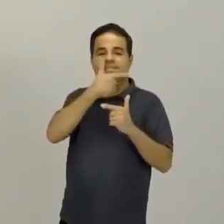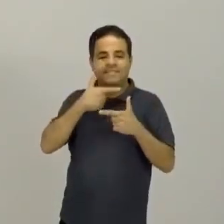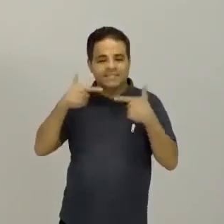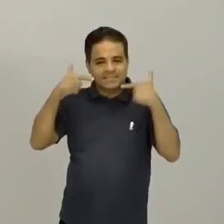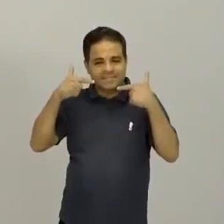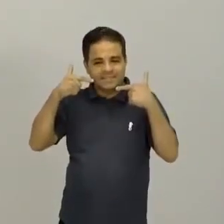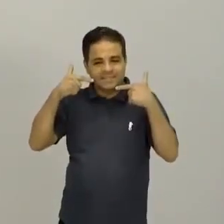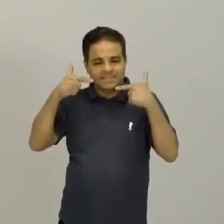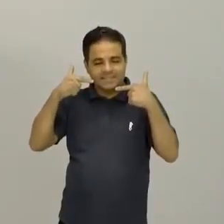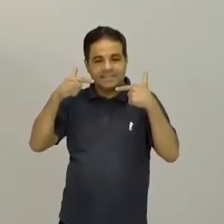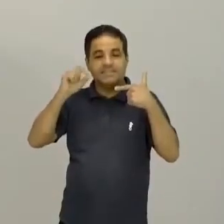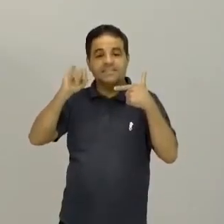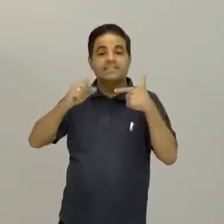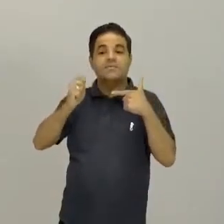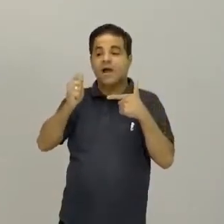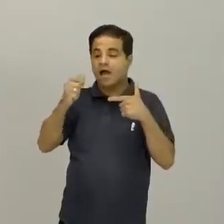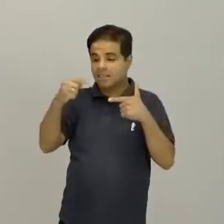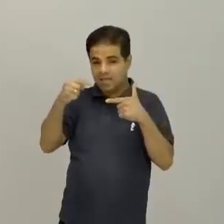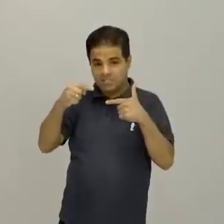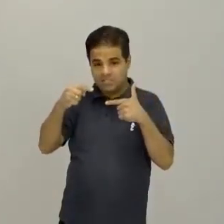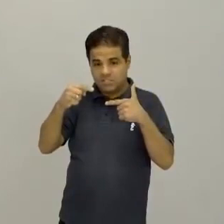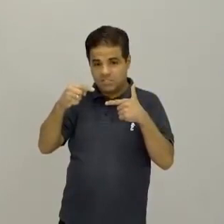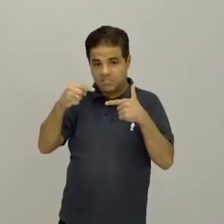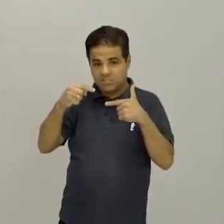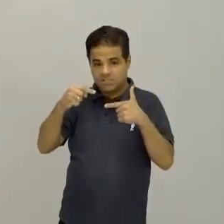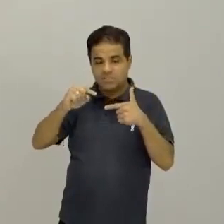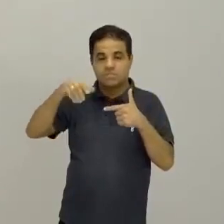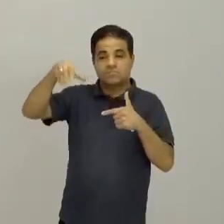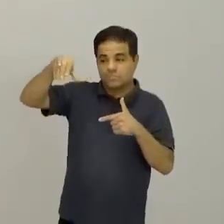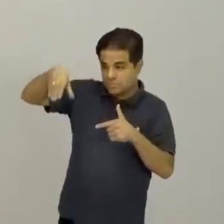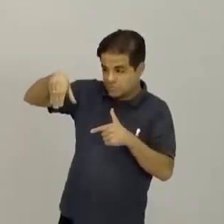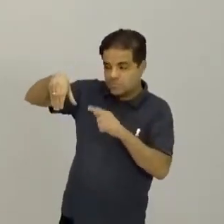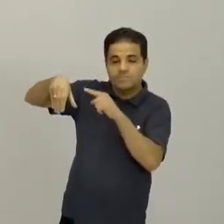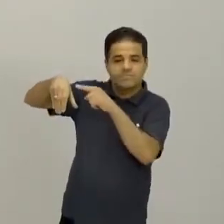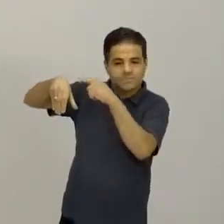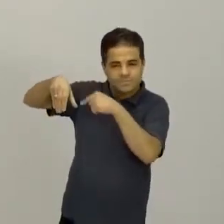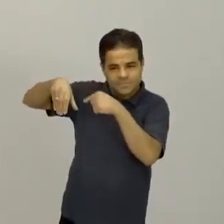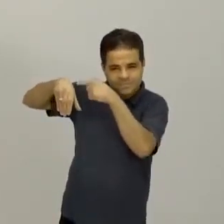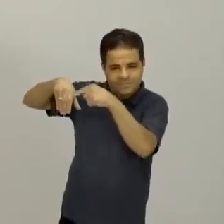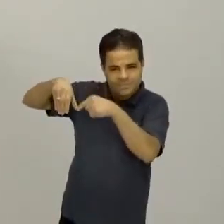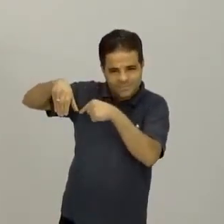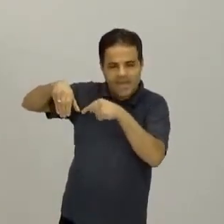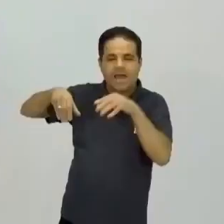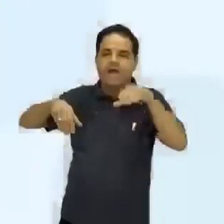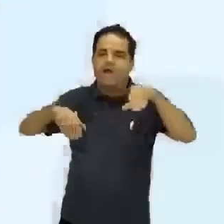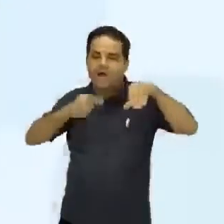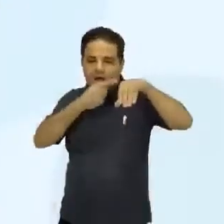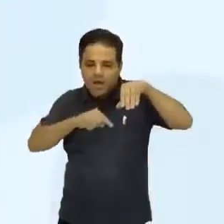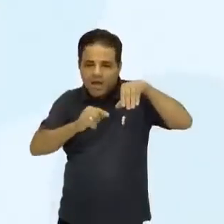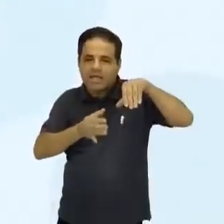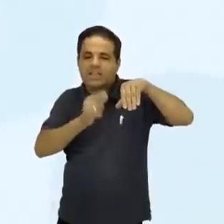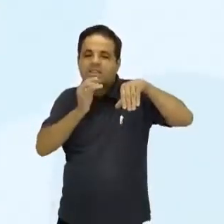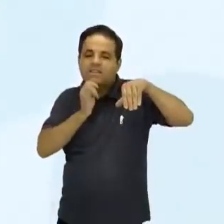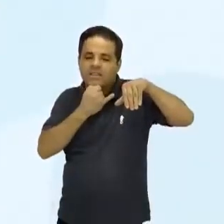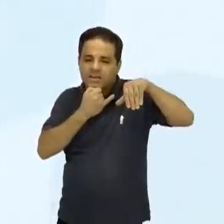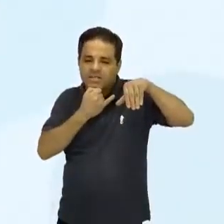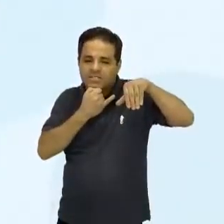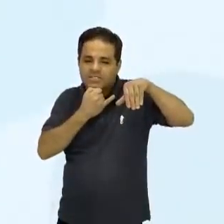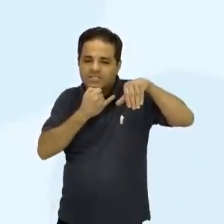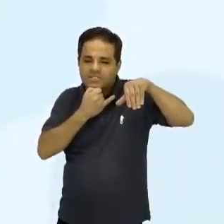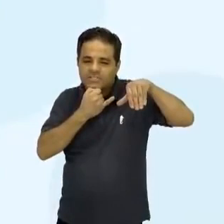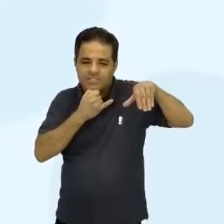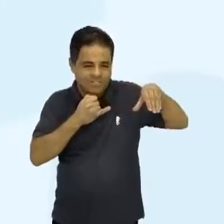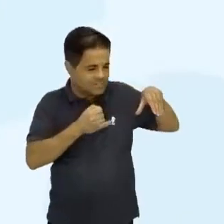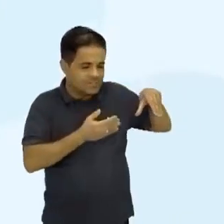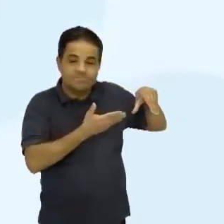concavidade para cima. Se o A for negativo, concavidade voltada para baixo, ela vai estar triste. Então, vamos lá, ver se ela está triste ou sorrindo. Ah, ela